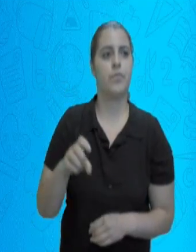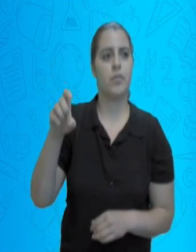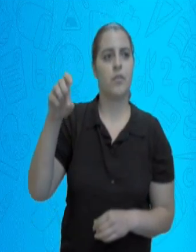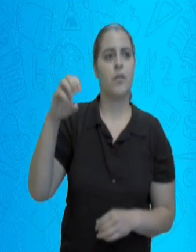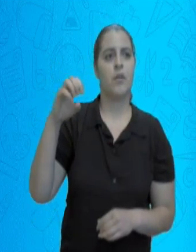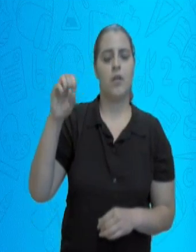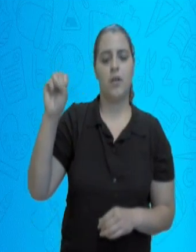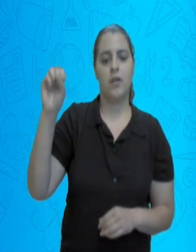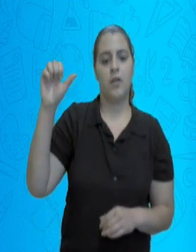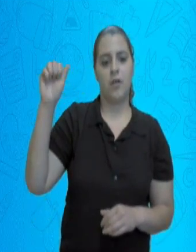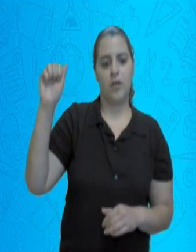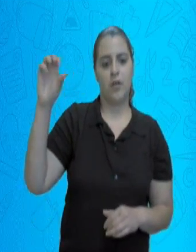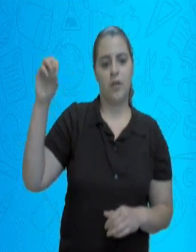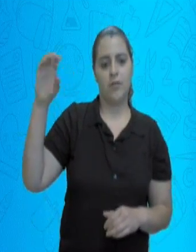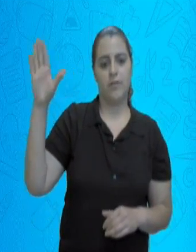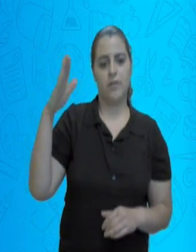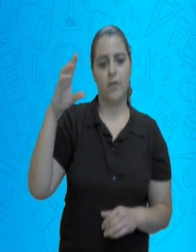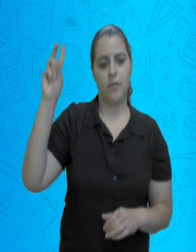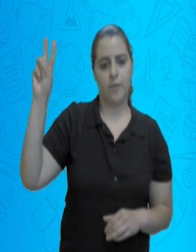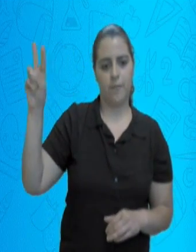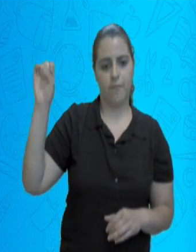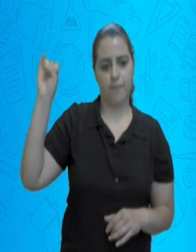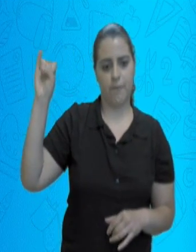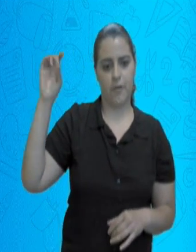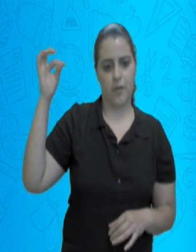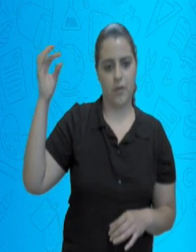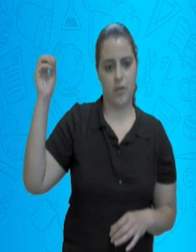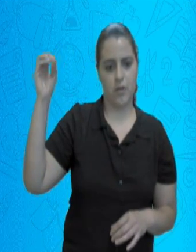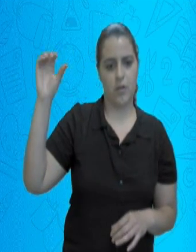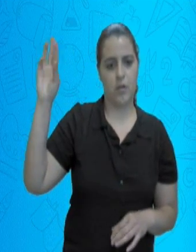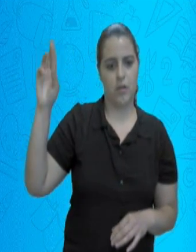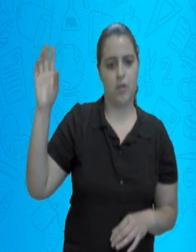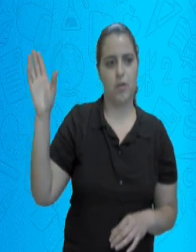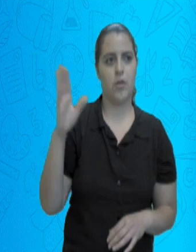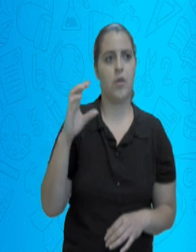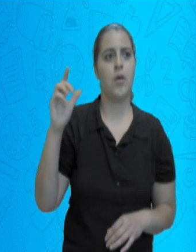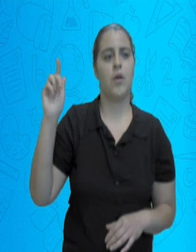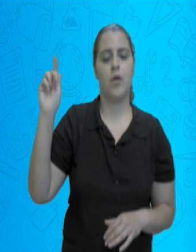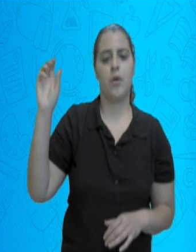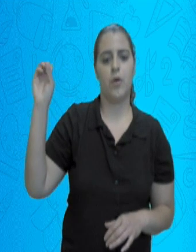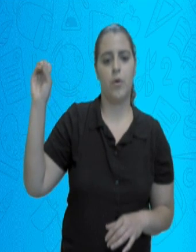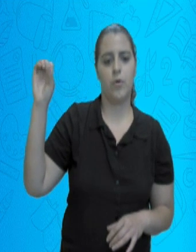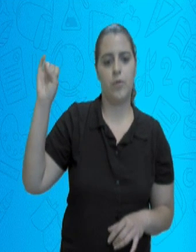de São Vítor, de Goiabal.